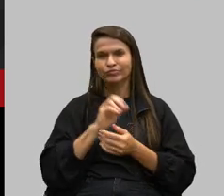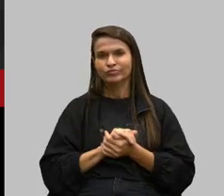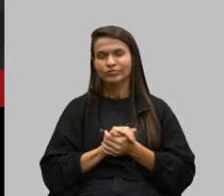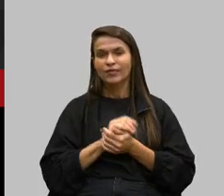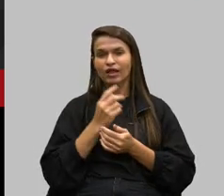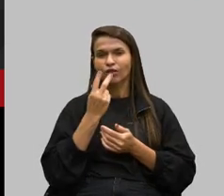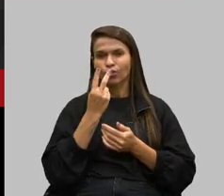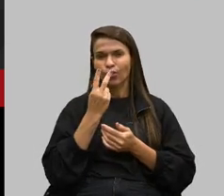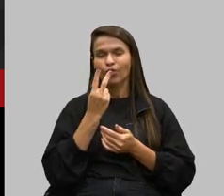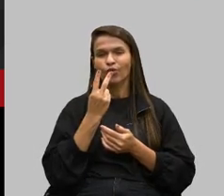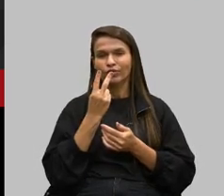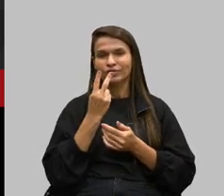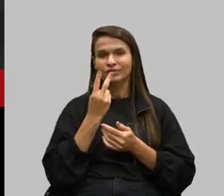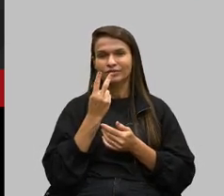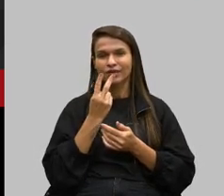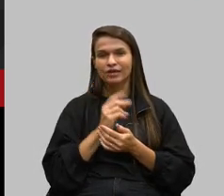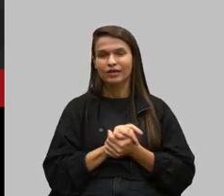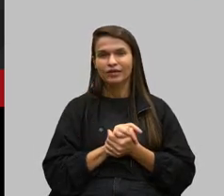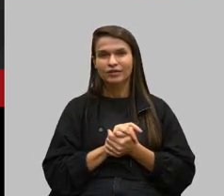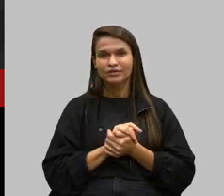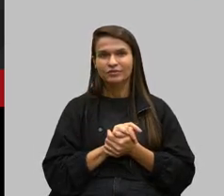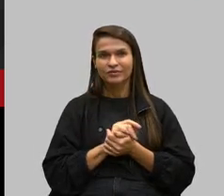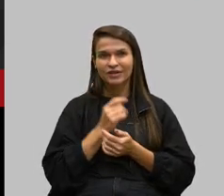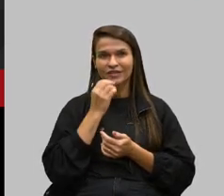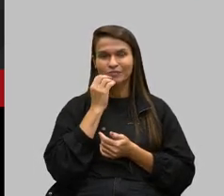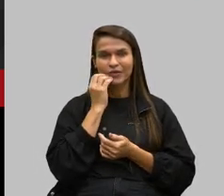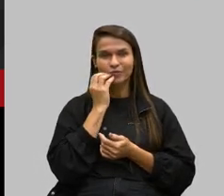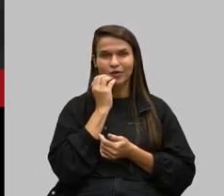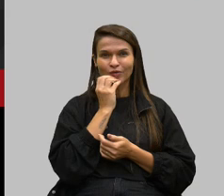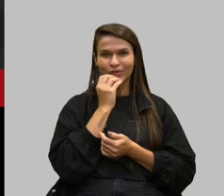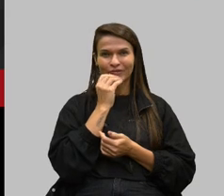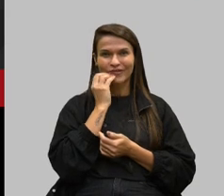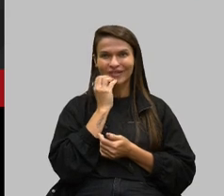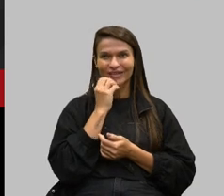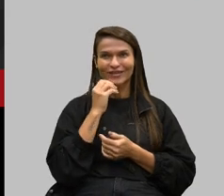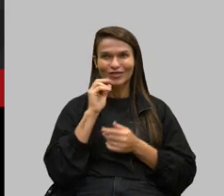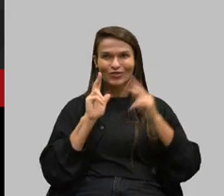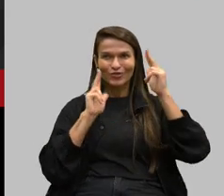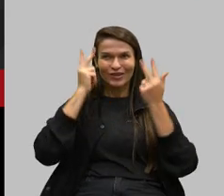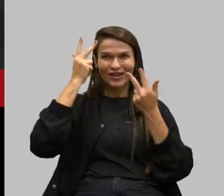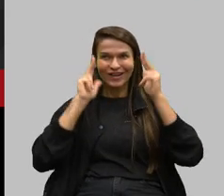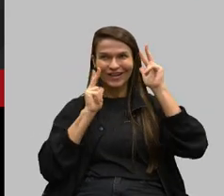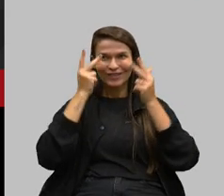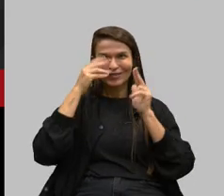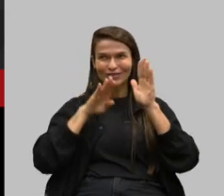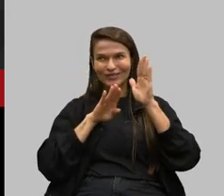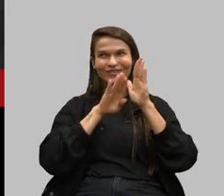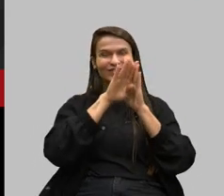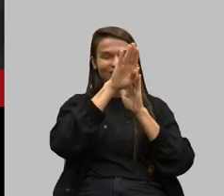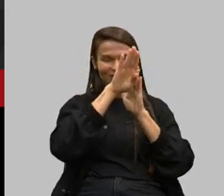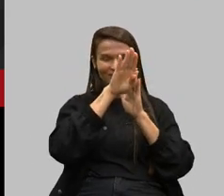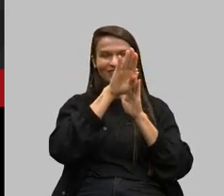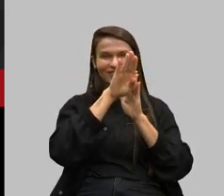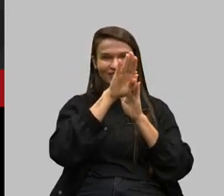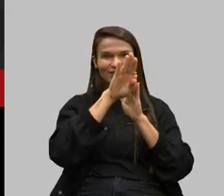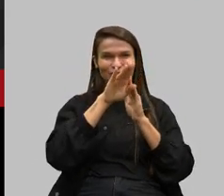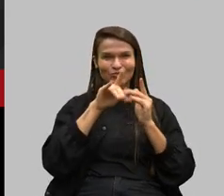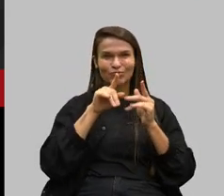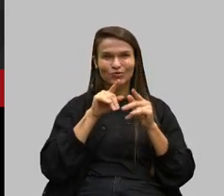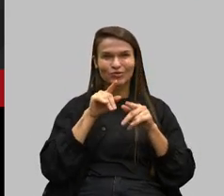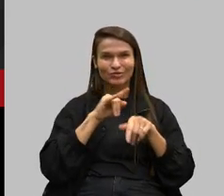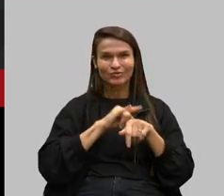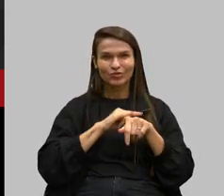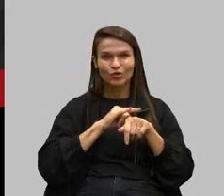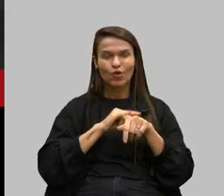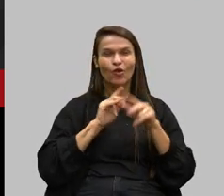matérias né no caso no caso do carnaval foi o recorde de público geração de renda no carnaval da